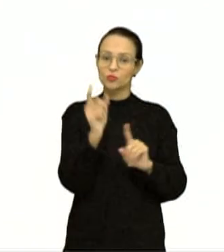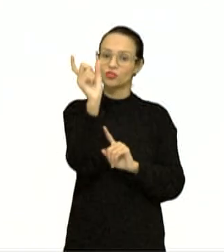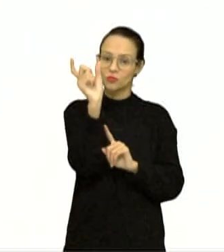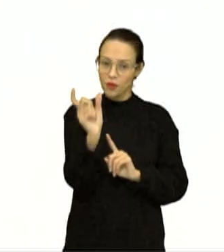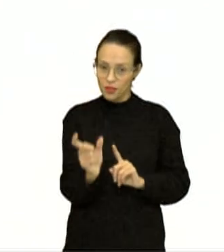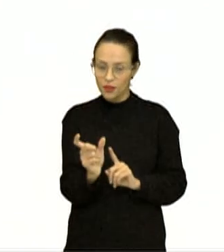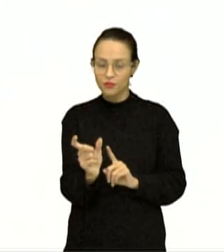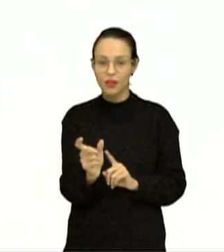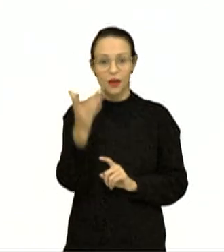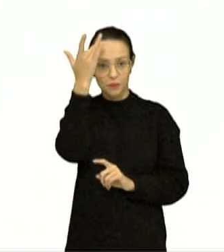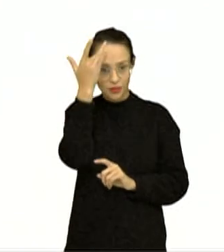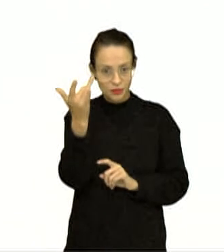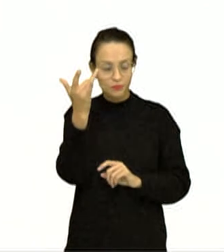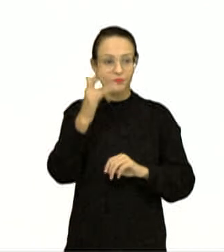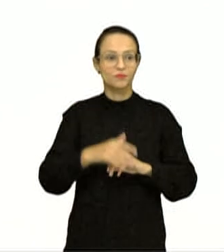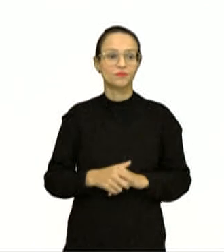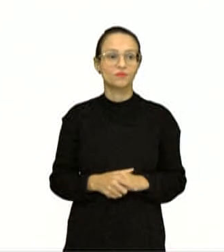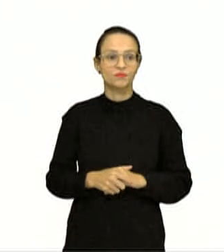que é o amanhã.